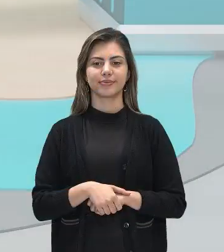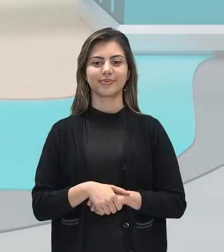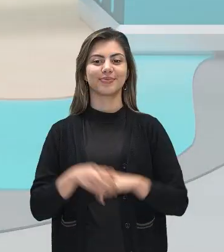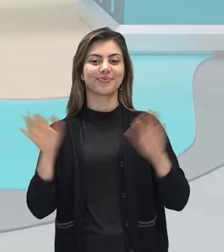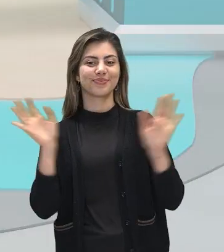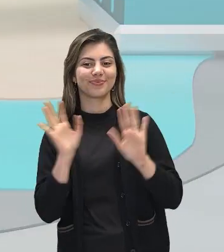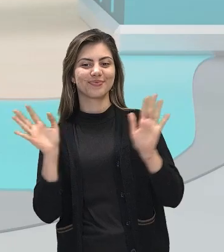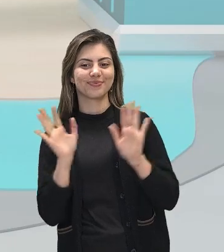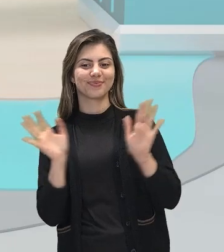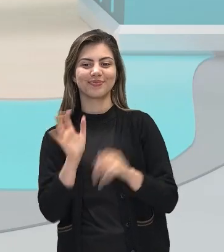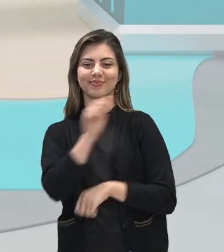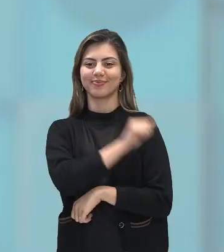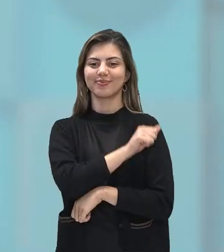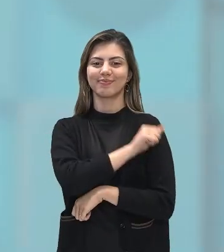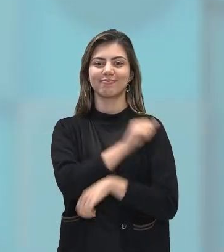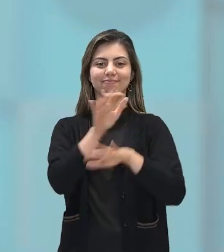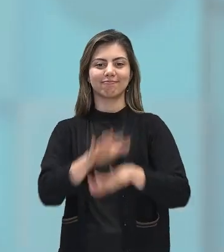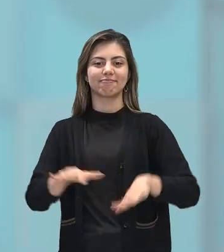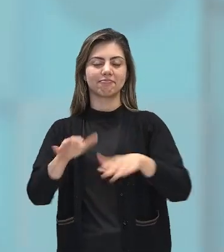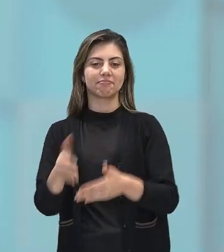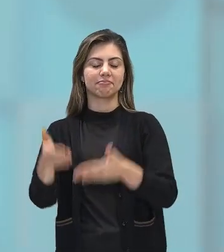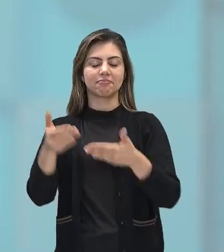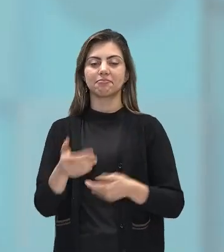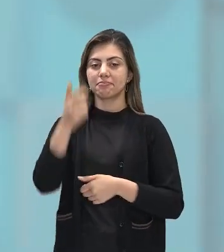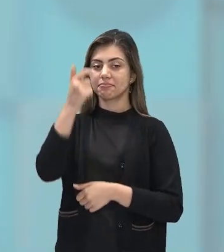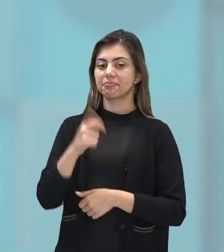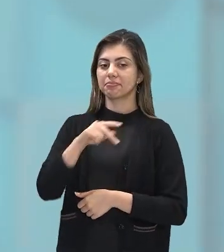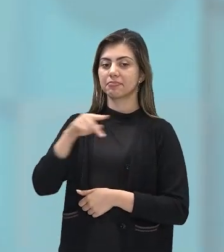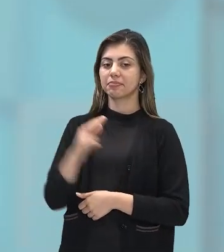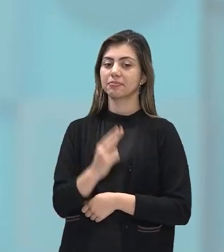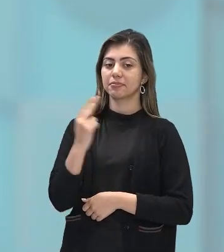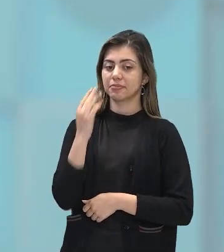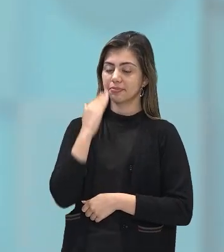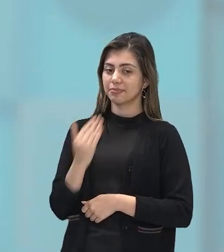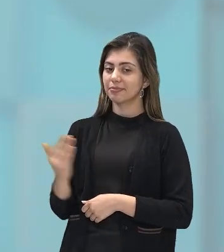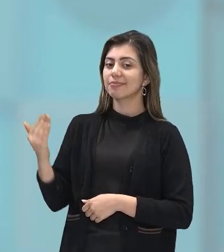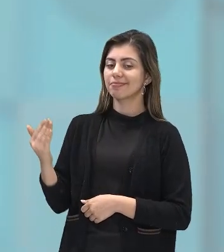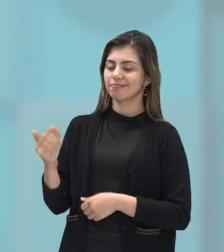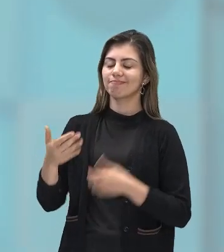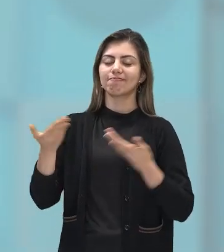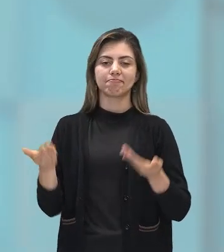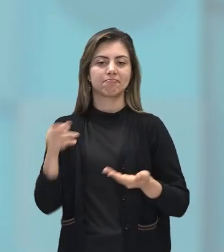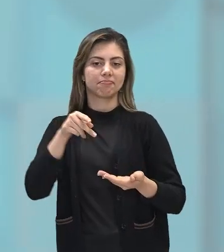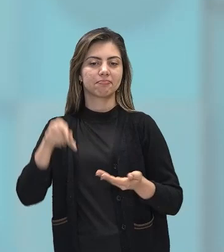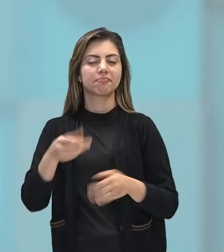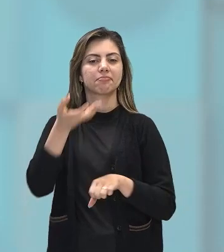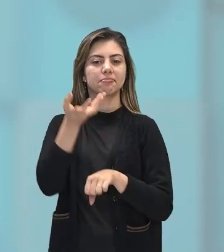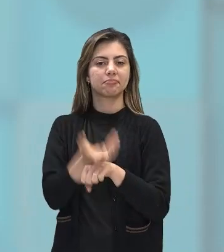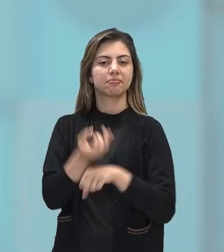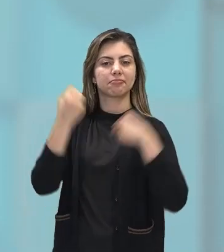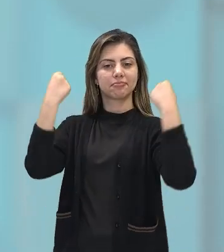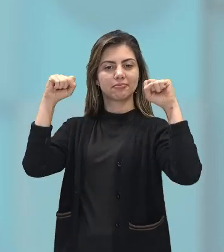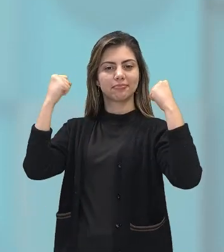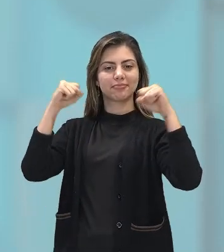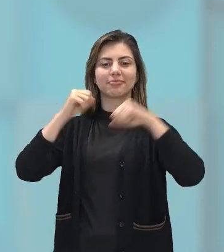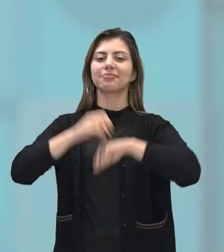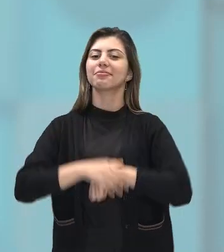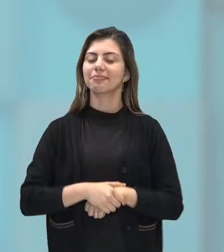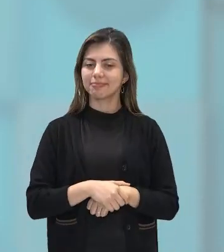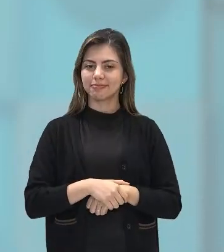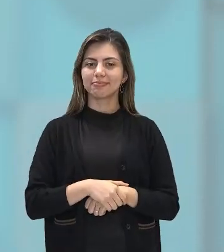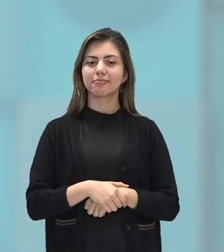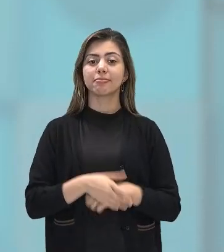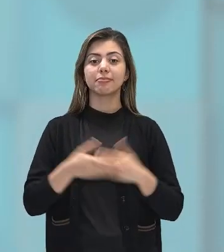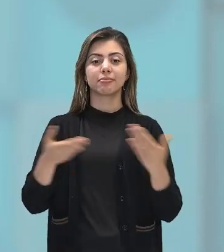Olá, alunos, sejam bem-vindos. Eu sou a professora Rafaela Pinheiro, a sua professora do componente de Educação